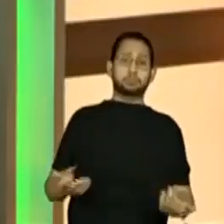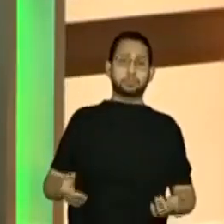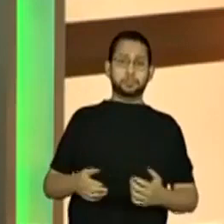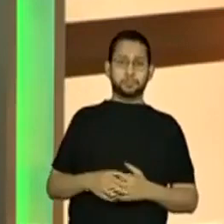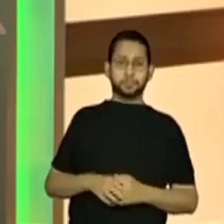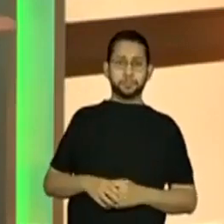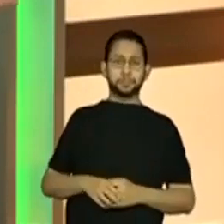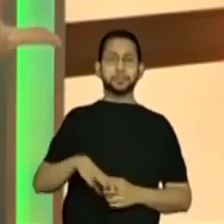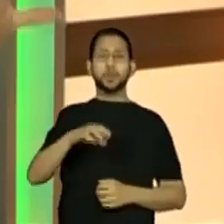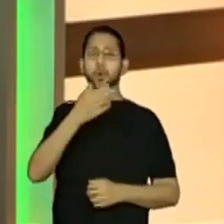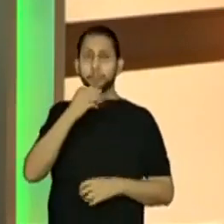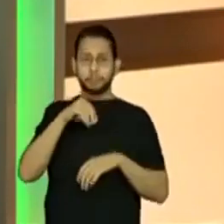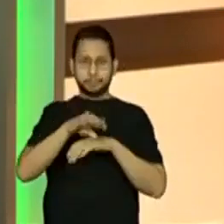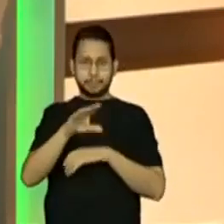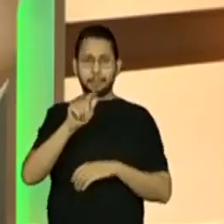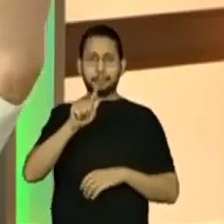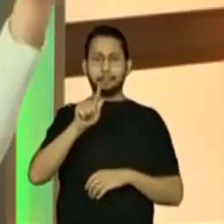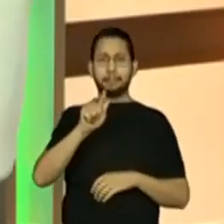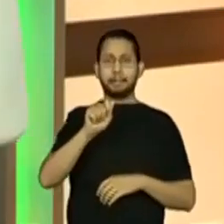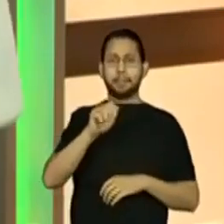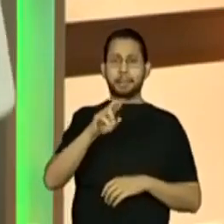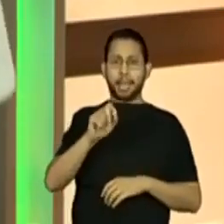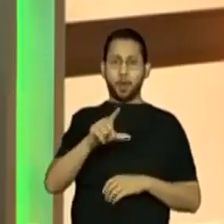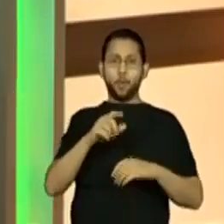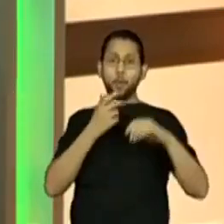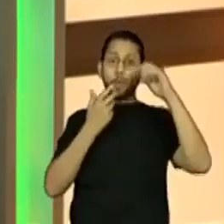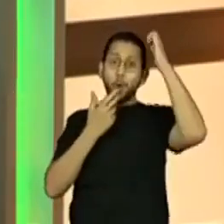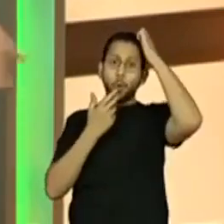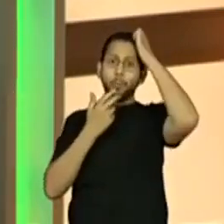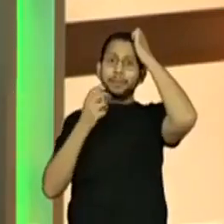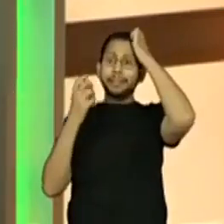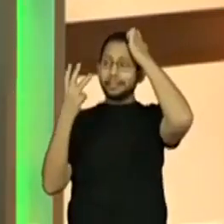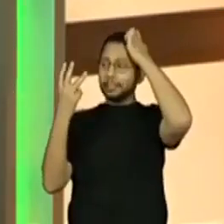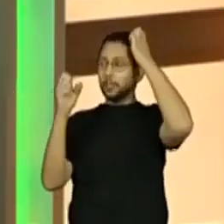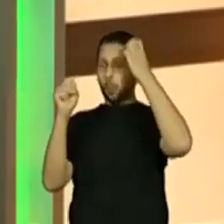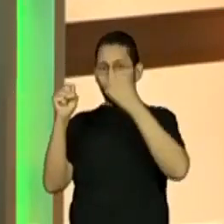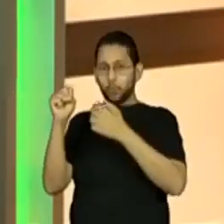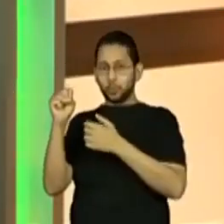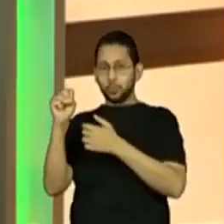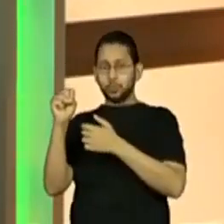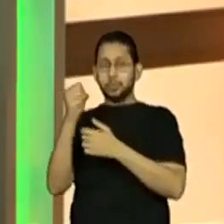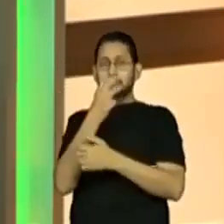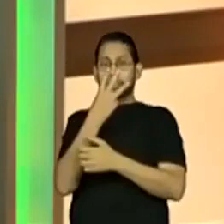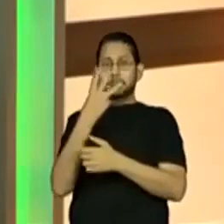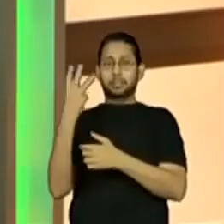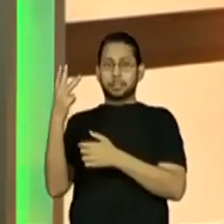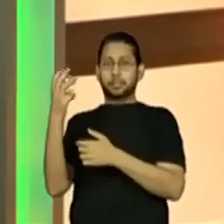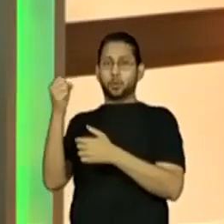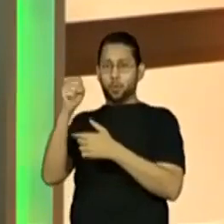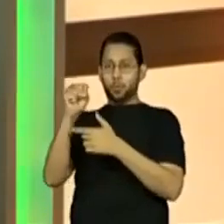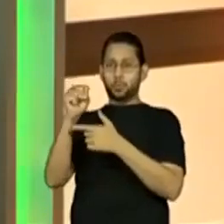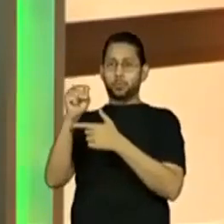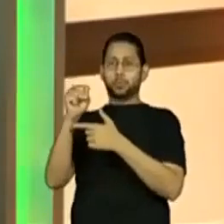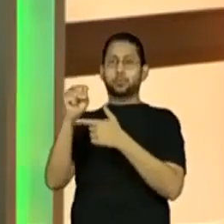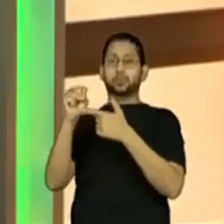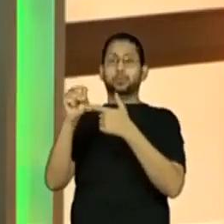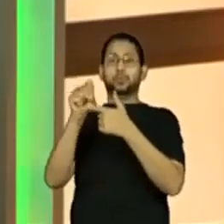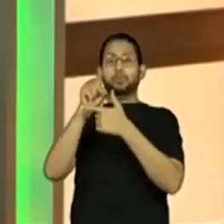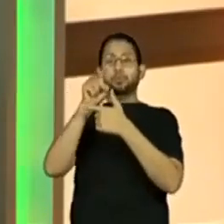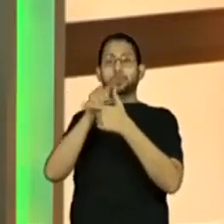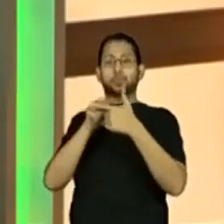deu exatamente a mesma dica que a gente tinha pensado. De pegar 38 e dividir pela sua altura. Ou seja, pegar 38 e dividir